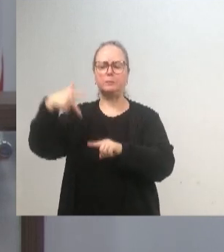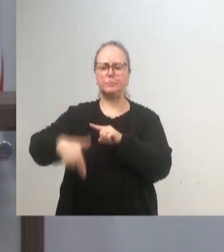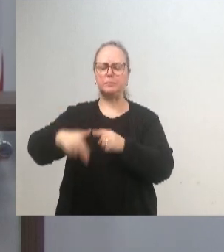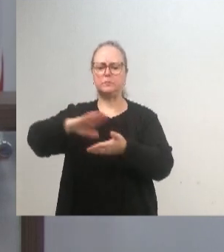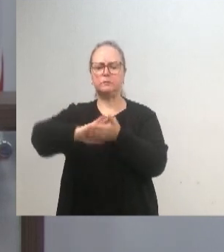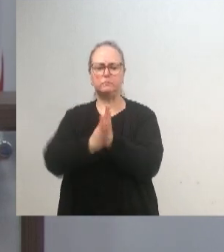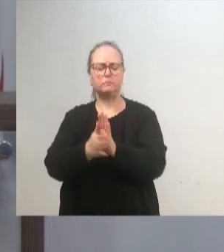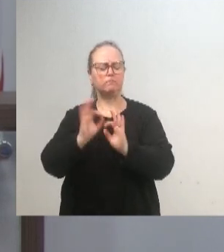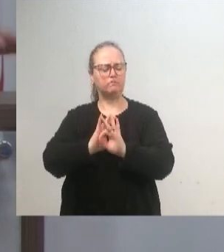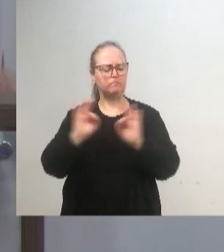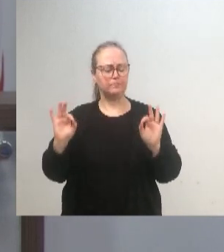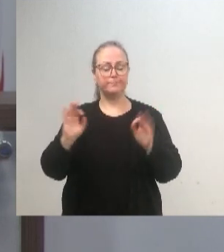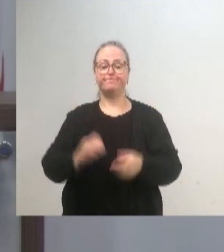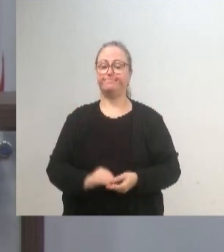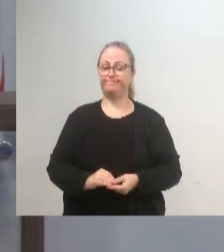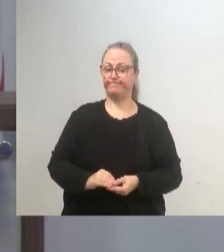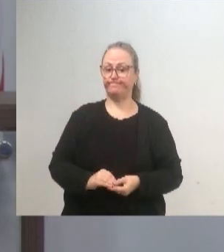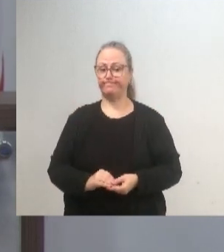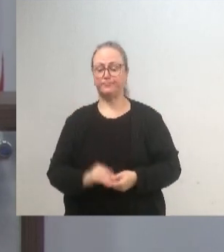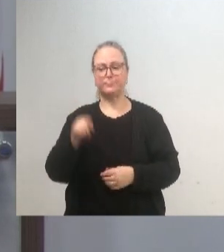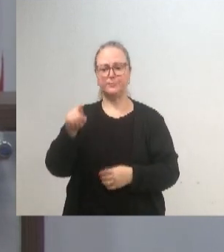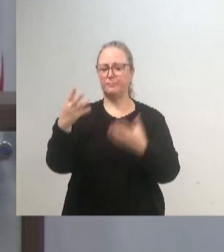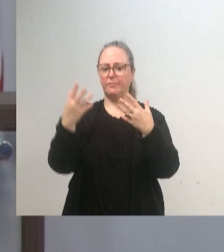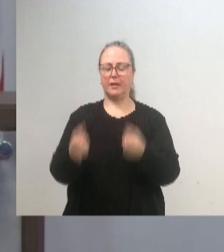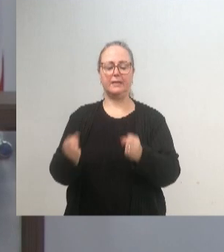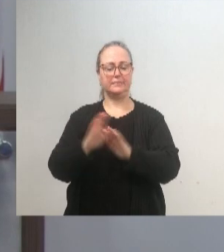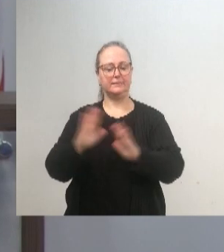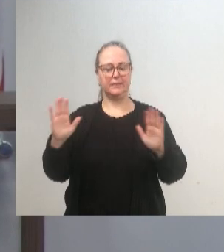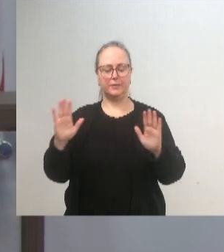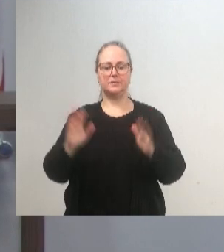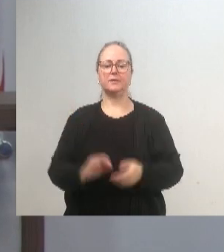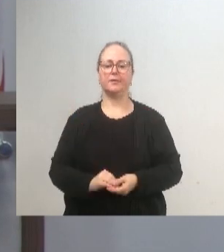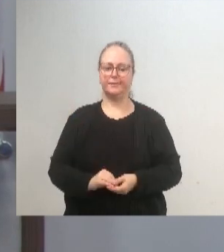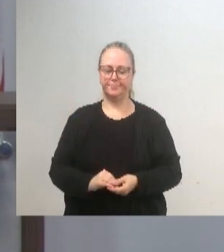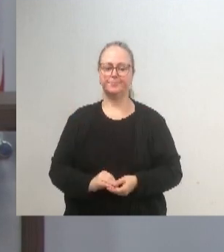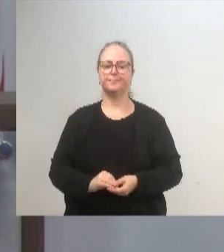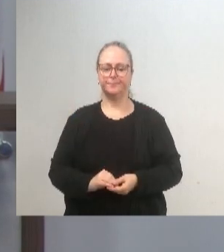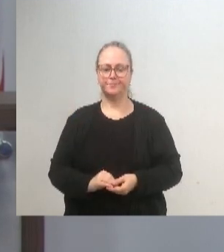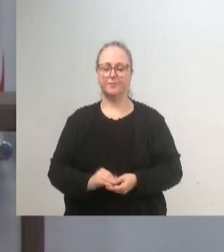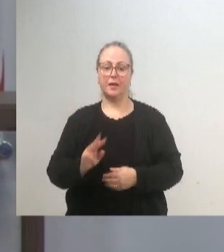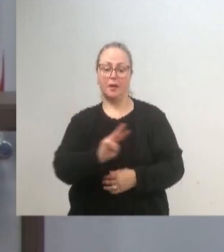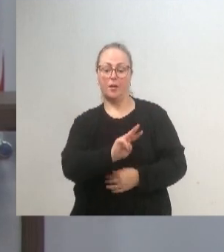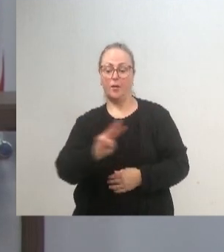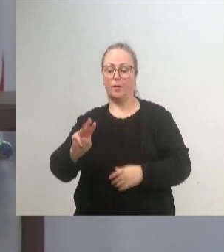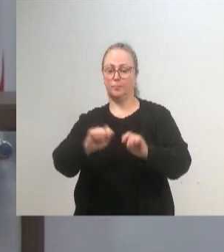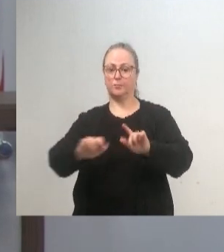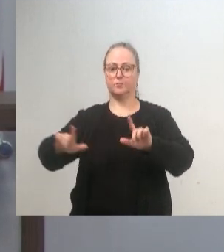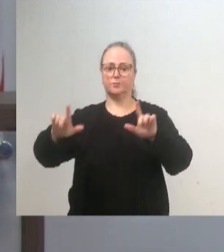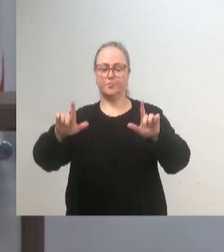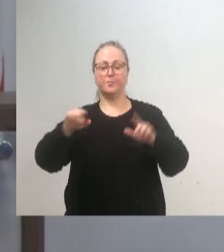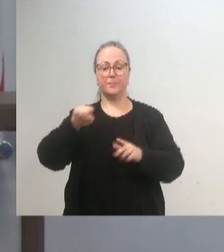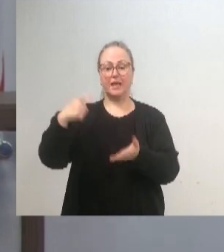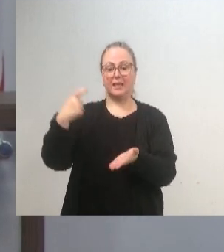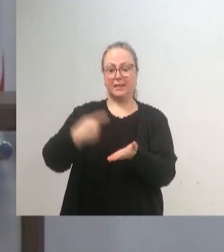divulgação da destinação dos valores arrecadados pela COSIP, contribuição para o custeio do serviço de